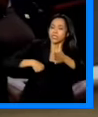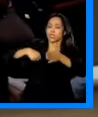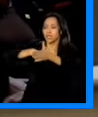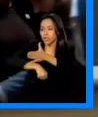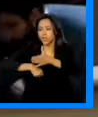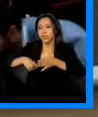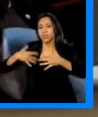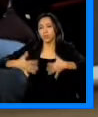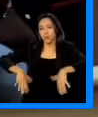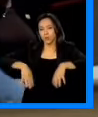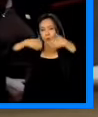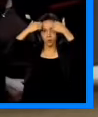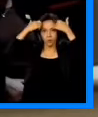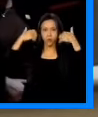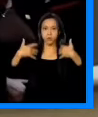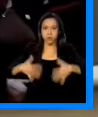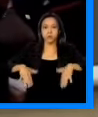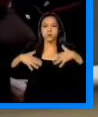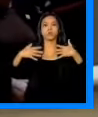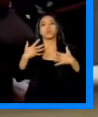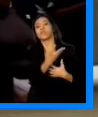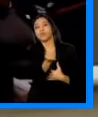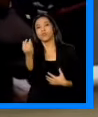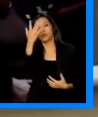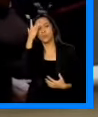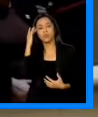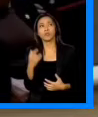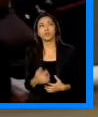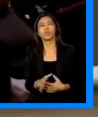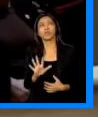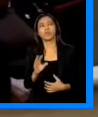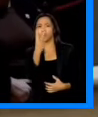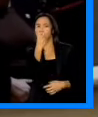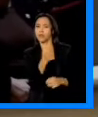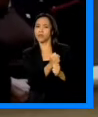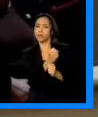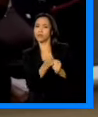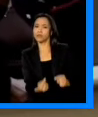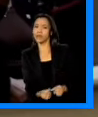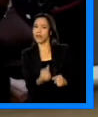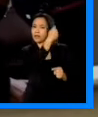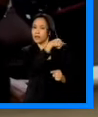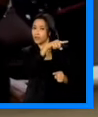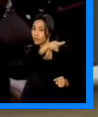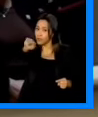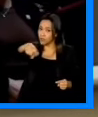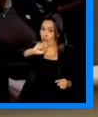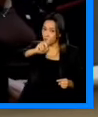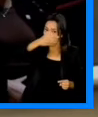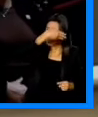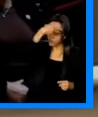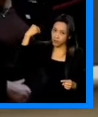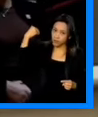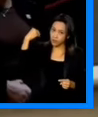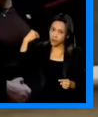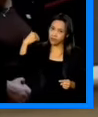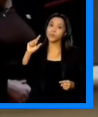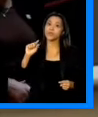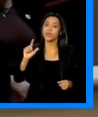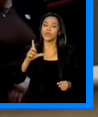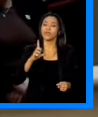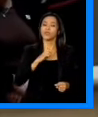nesse país. E há 2 anos atrás, 2 anos atrás, não se esqueçam disso, nós